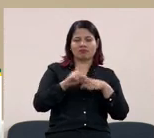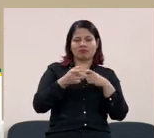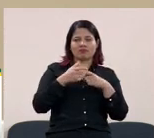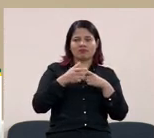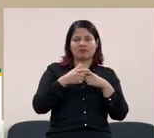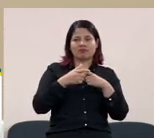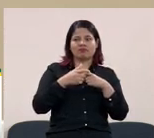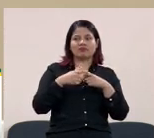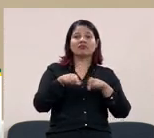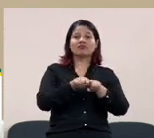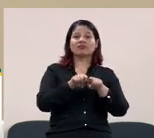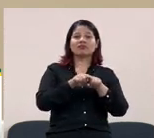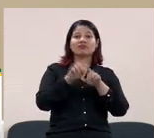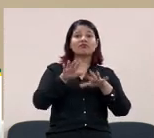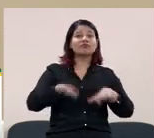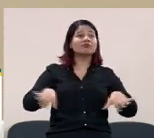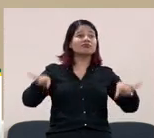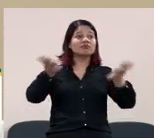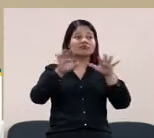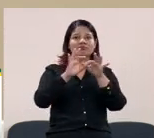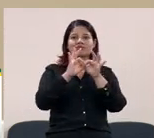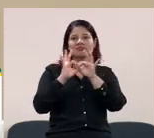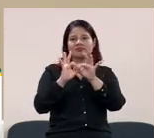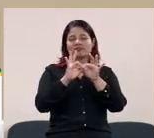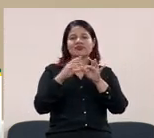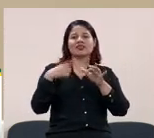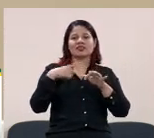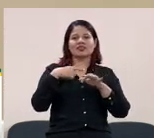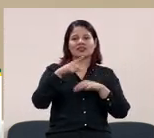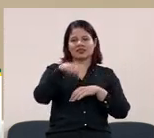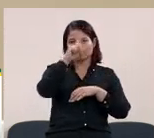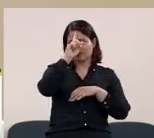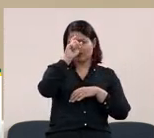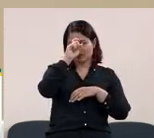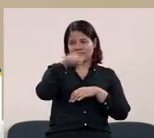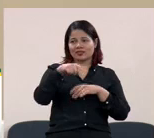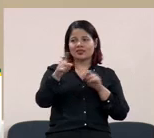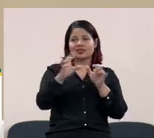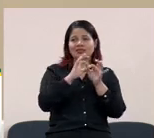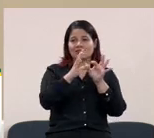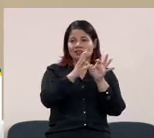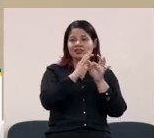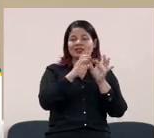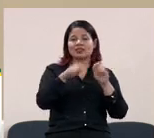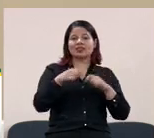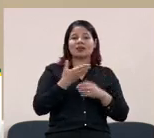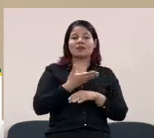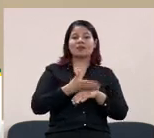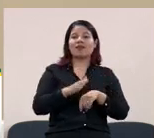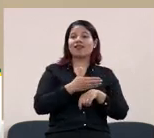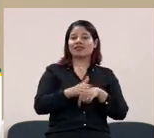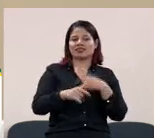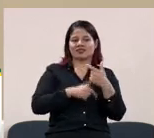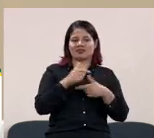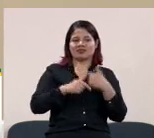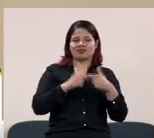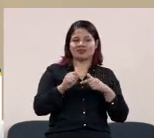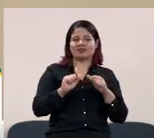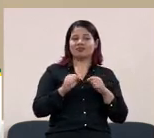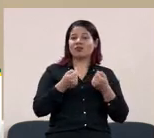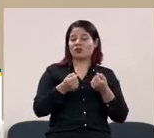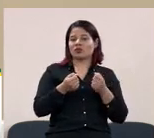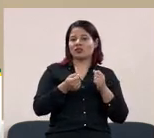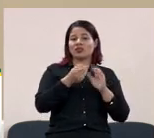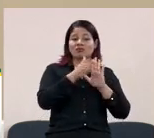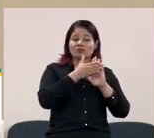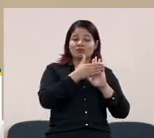rede pública hospitalar vinculada, né, à sua rede de serviços. O que intensifica, né, a proposta, o que